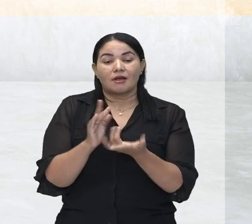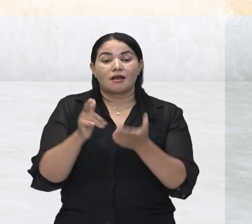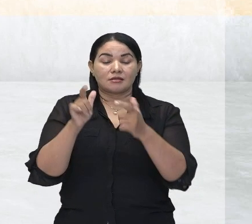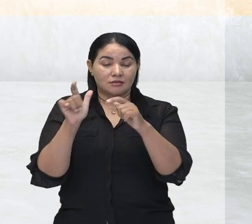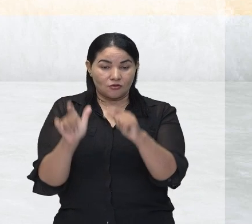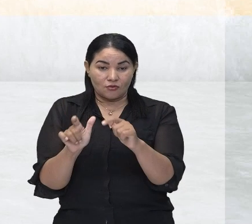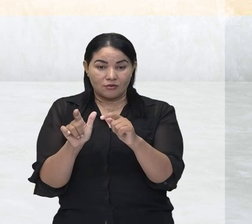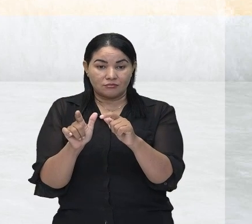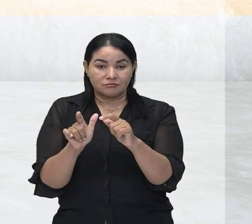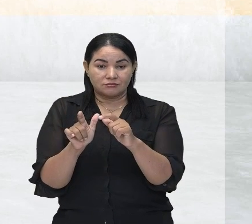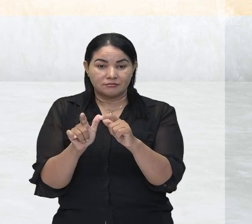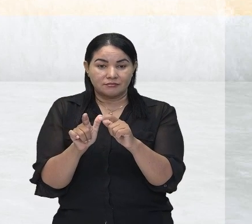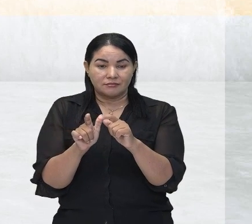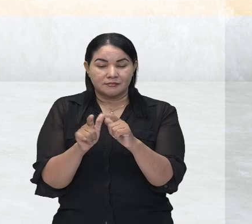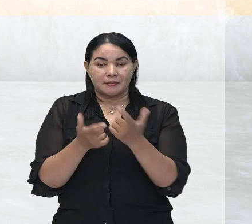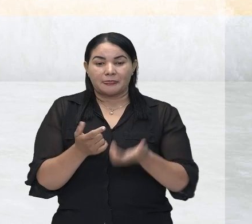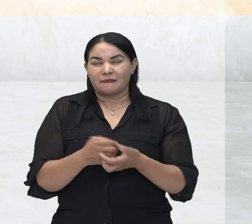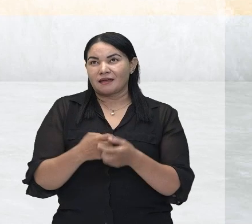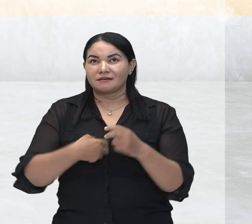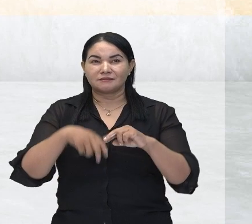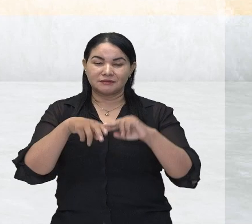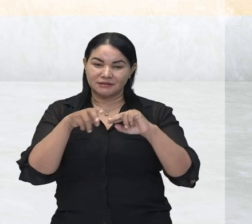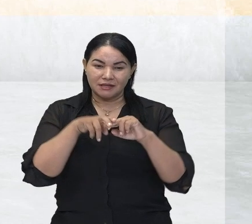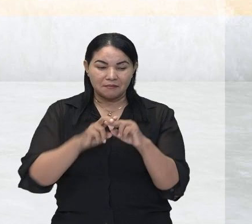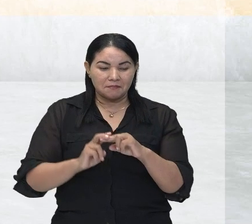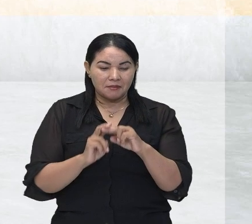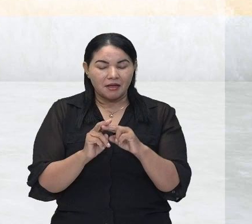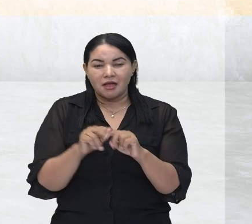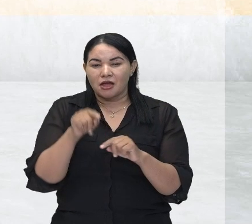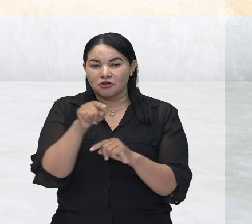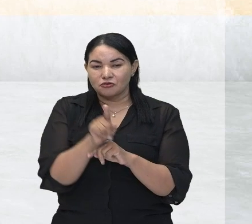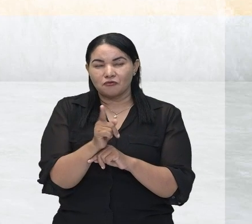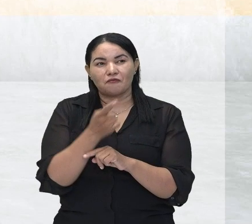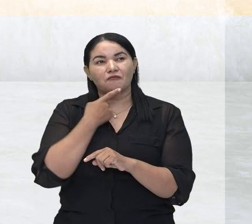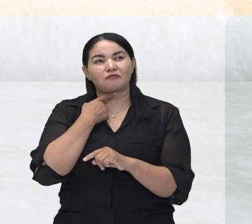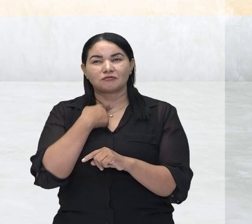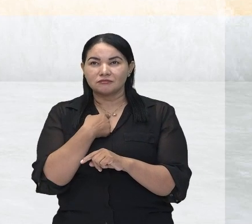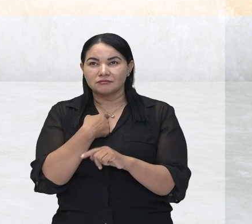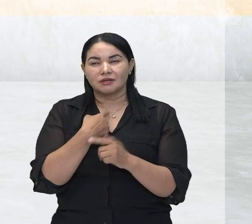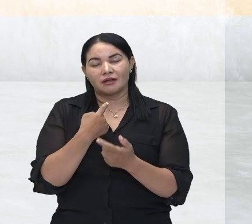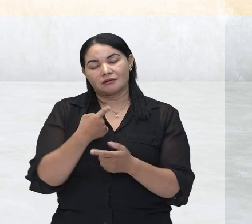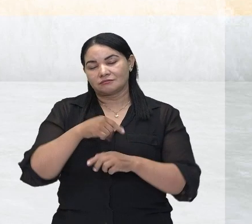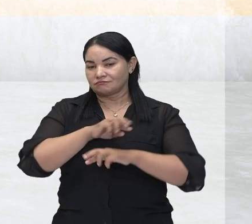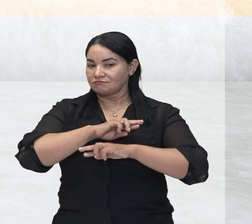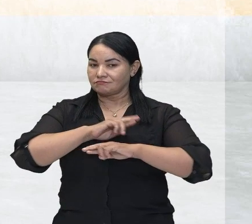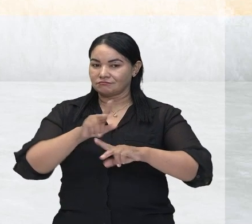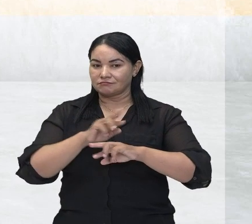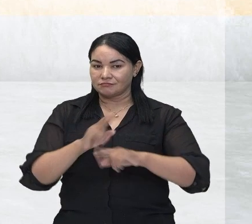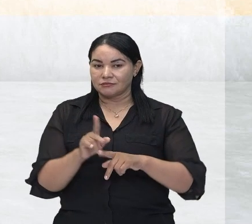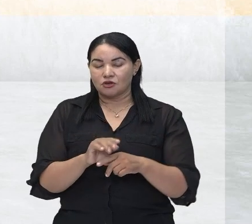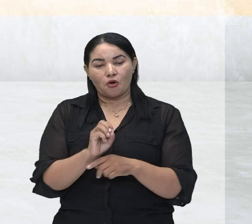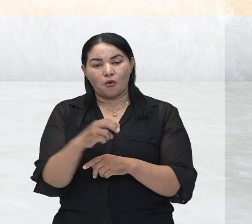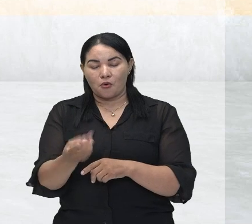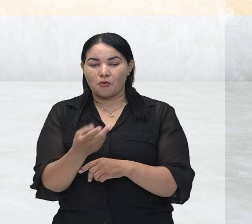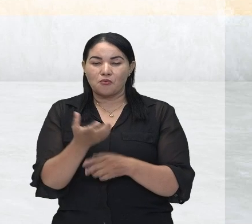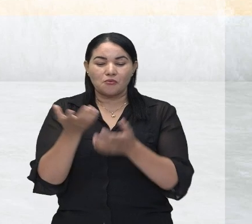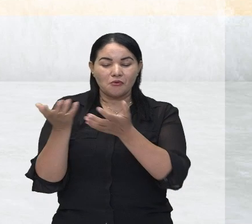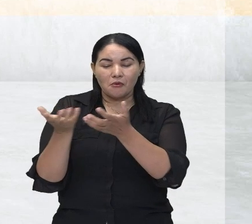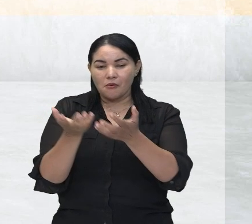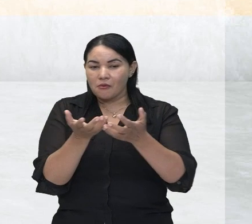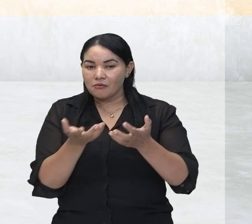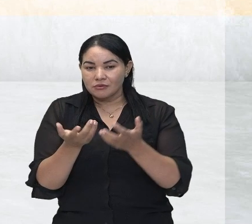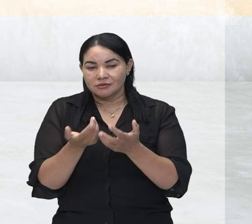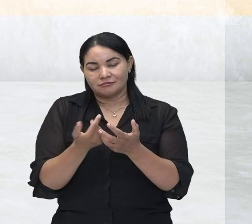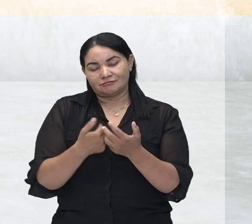depende da sua vontade, não depende, né, do seu querer,